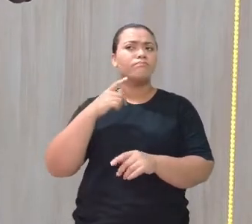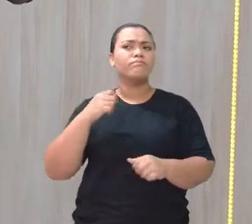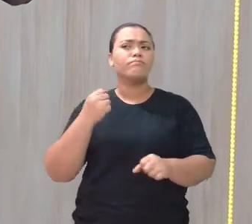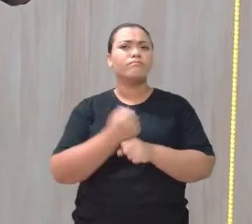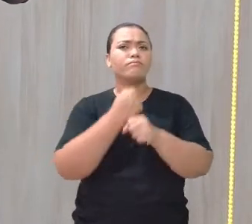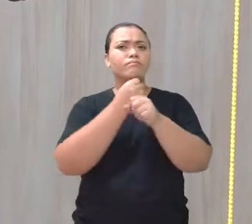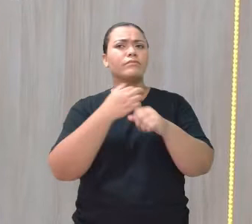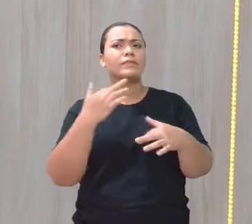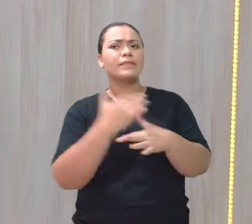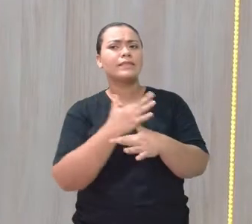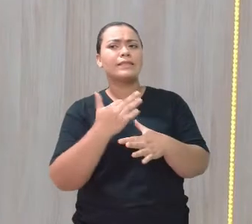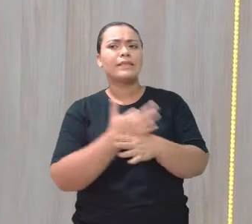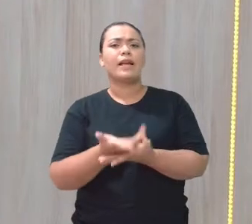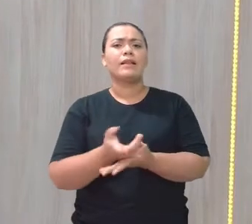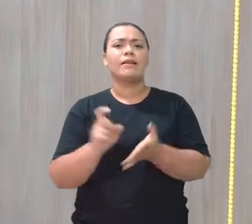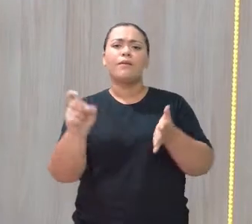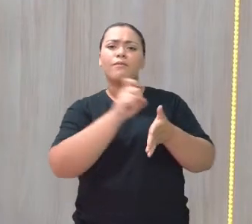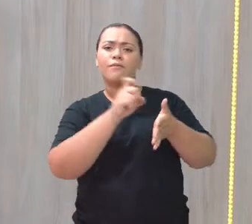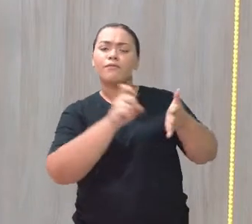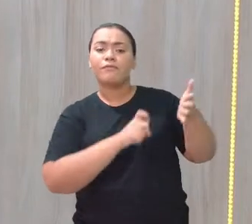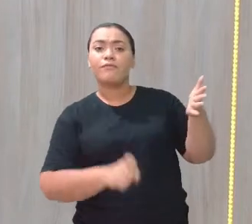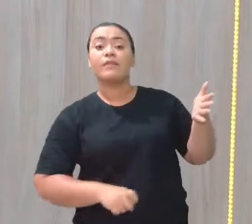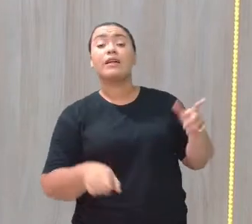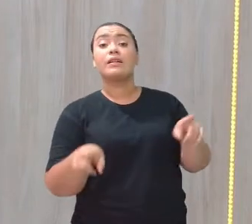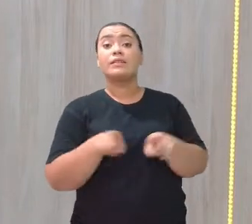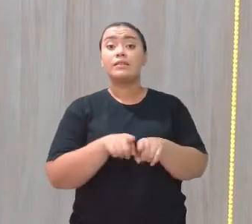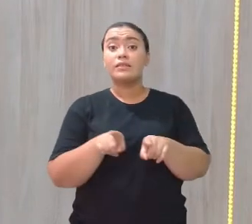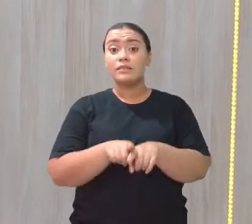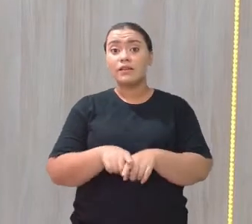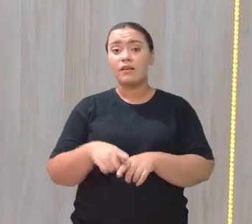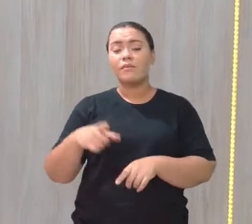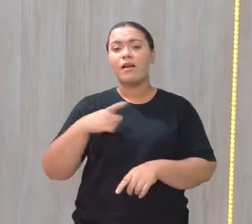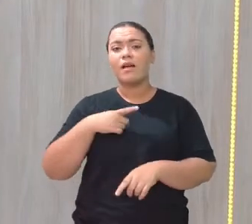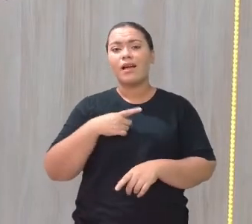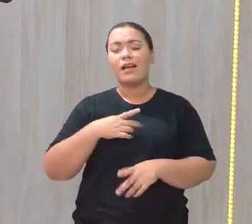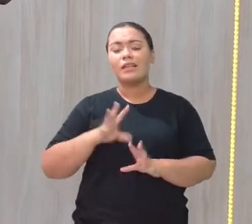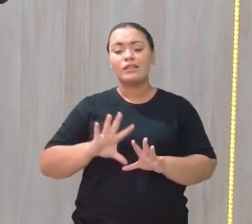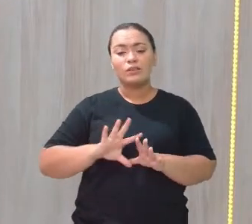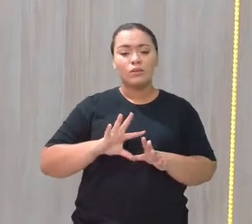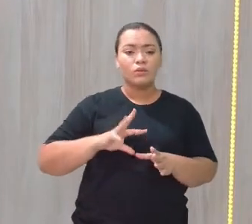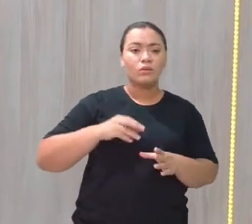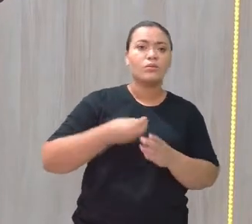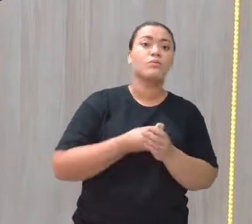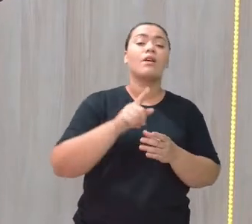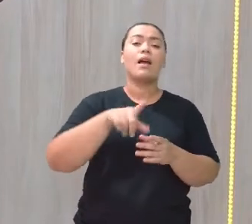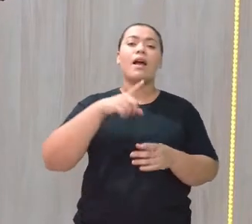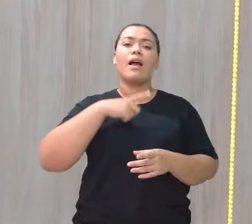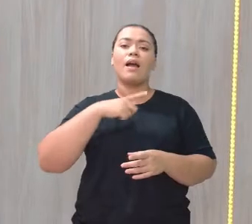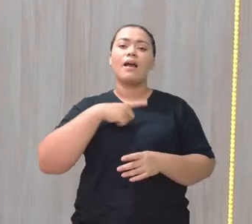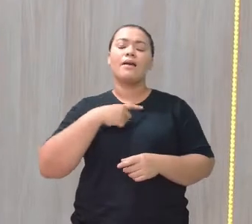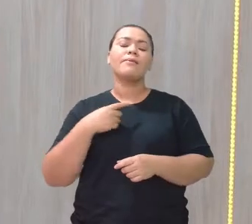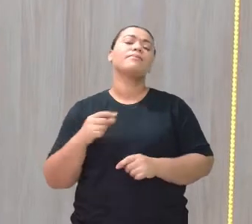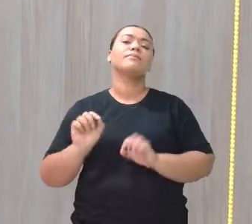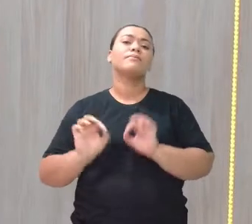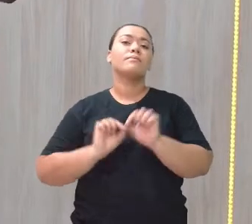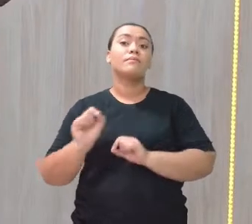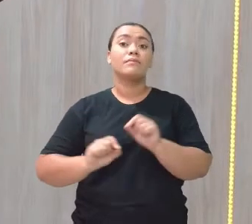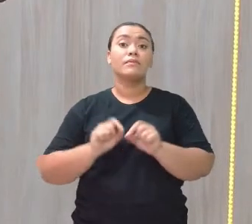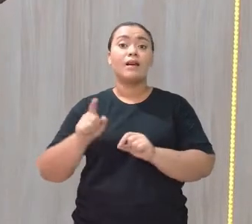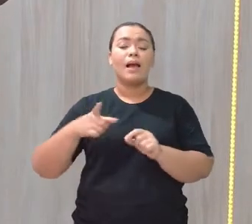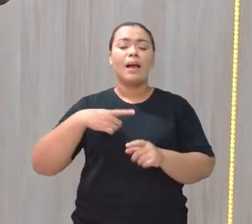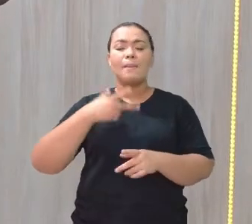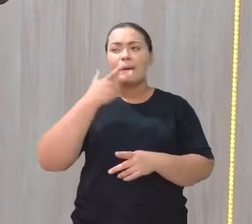O grafitismo como parte do todo, que constitui e construi a alma da